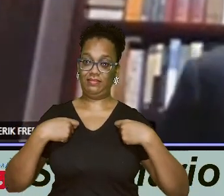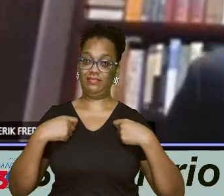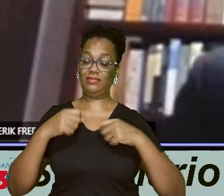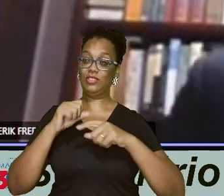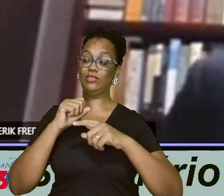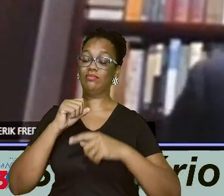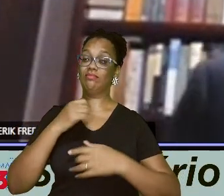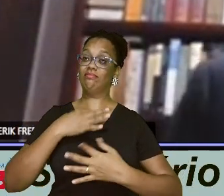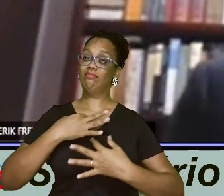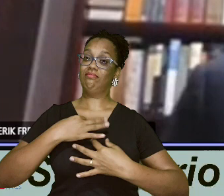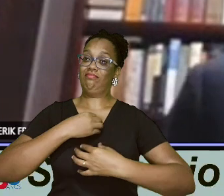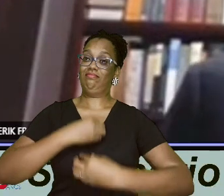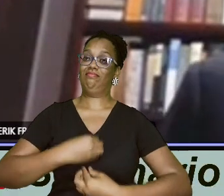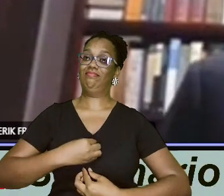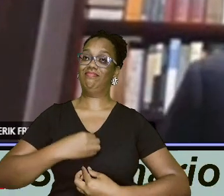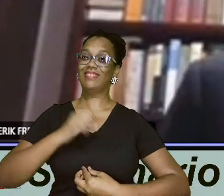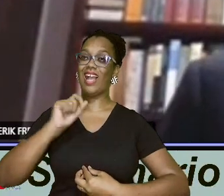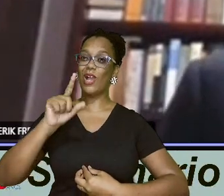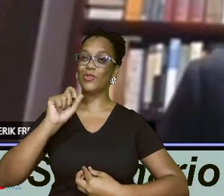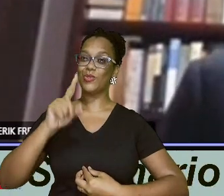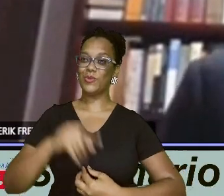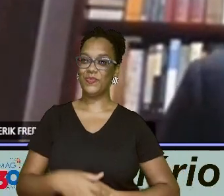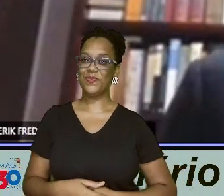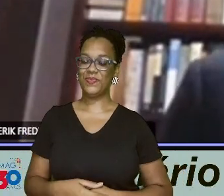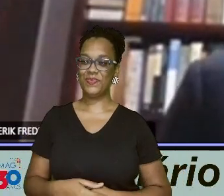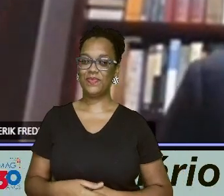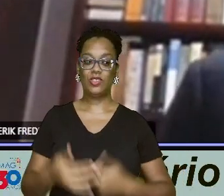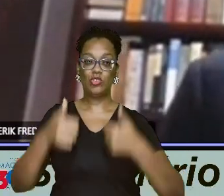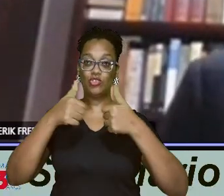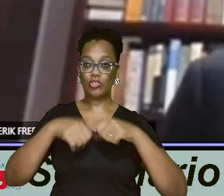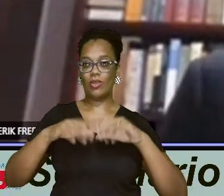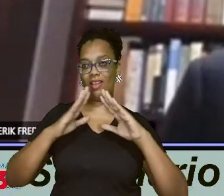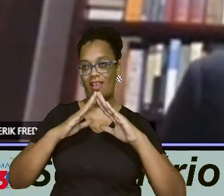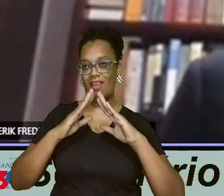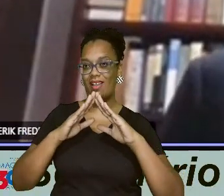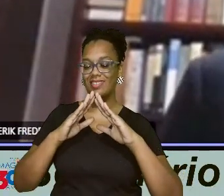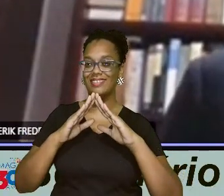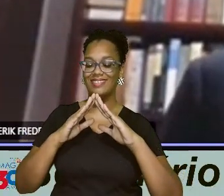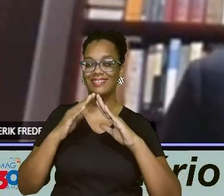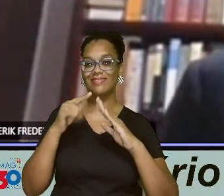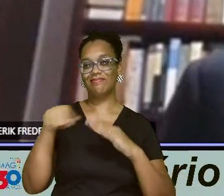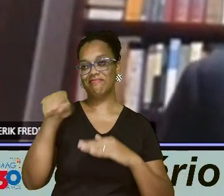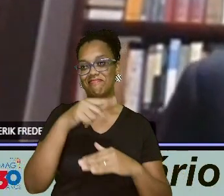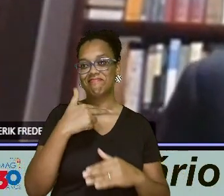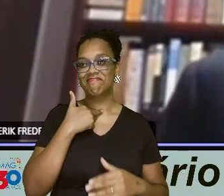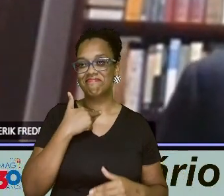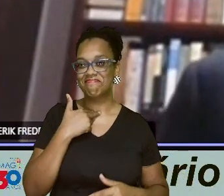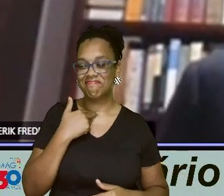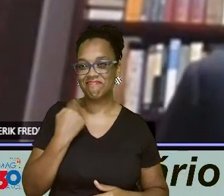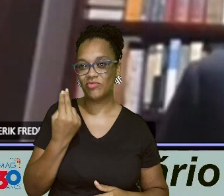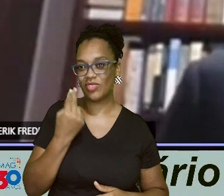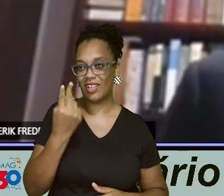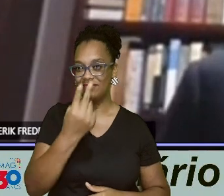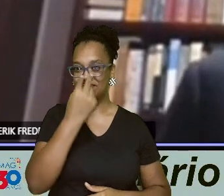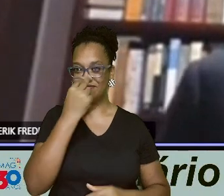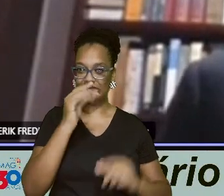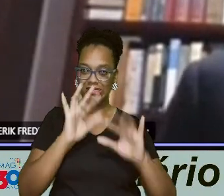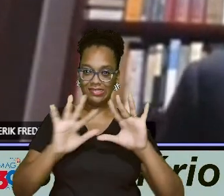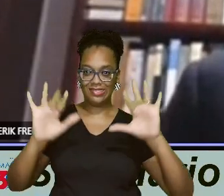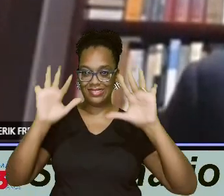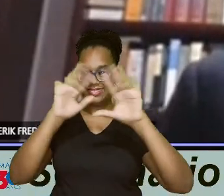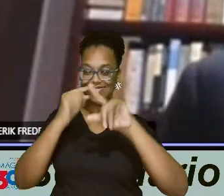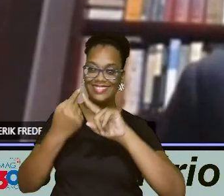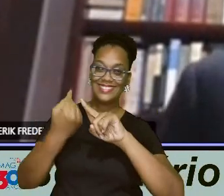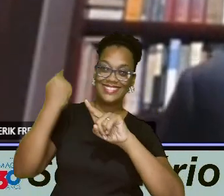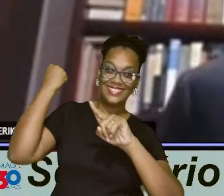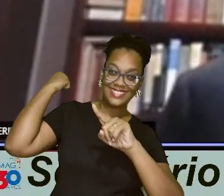azul. Estou no meu home office, então, quem não puder enxergar, imagine atrás de mim